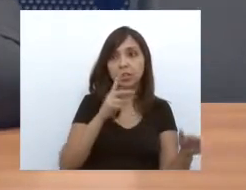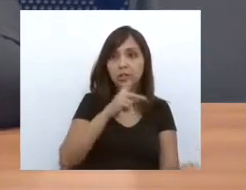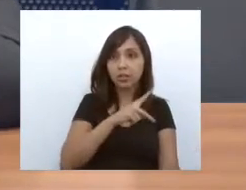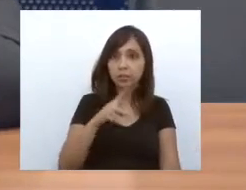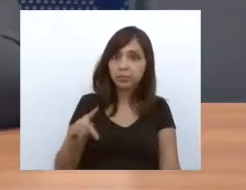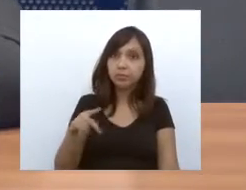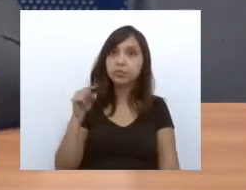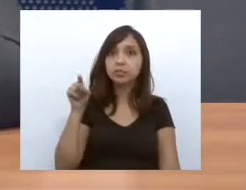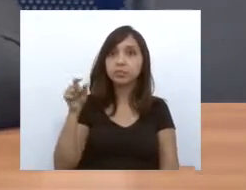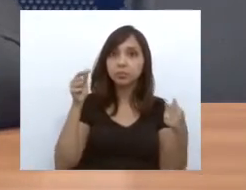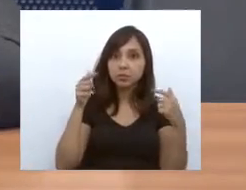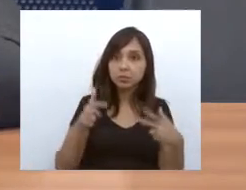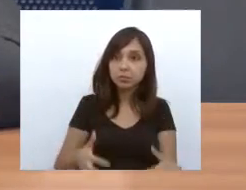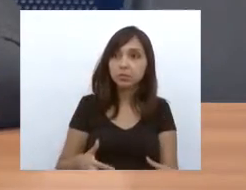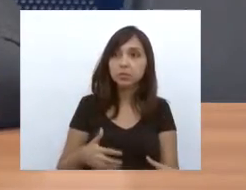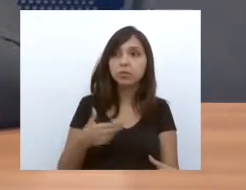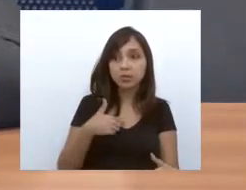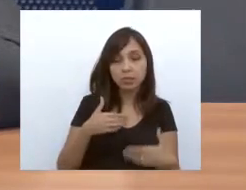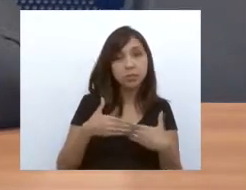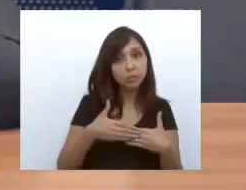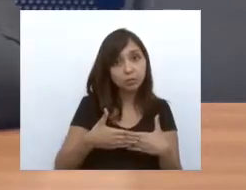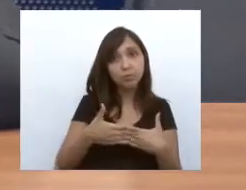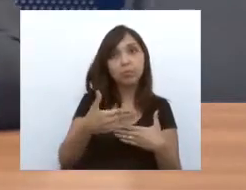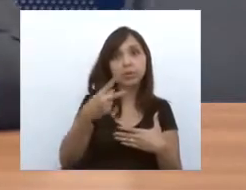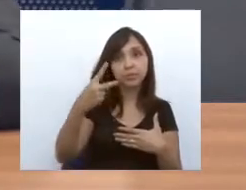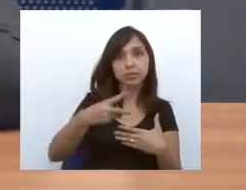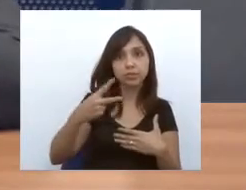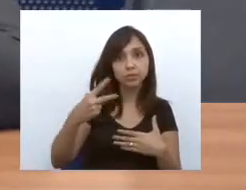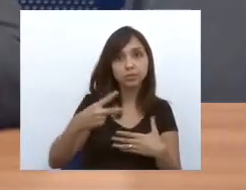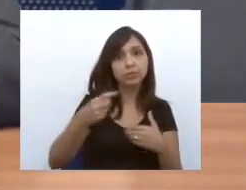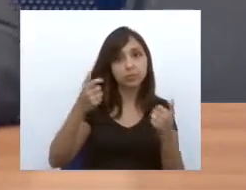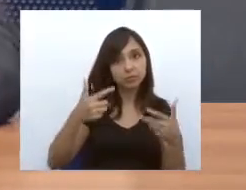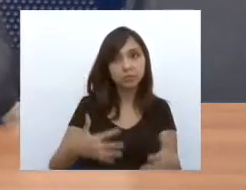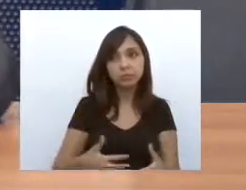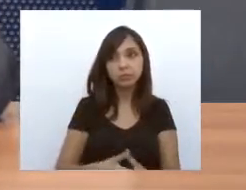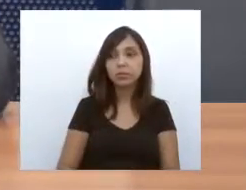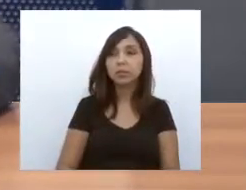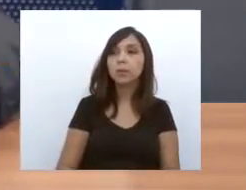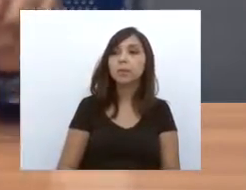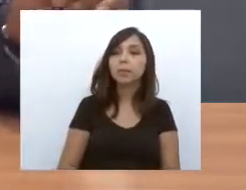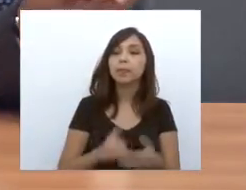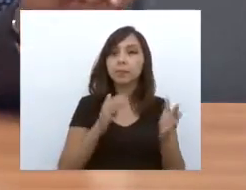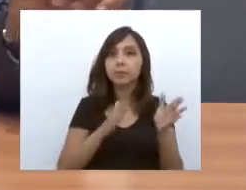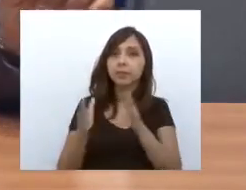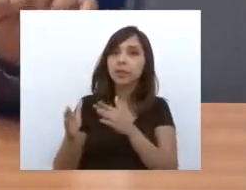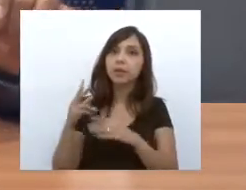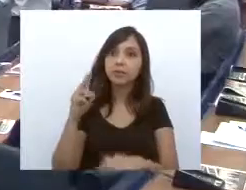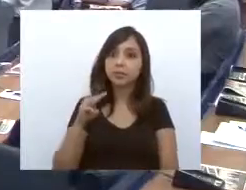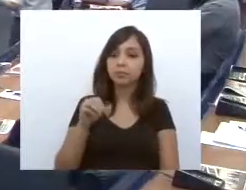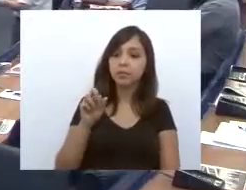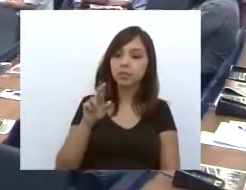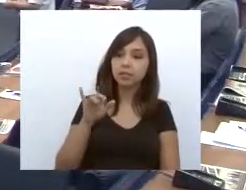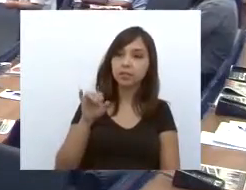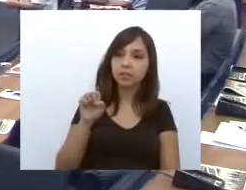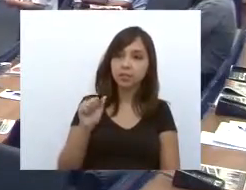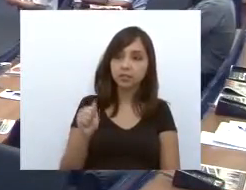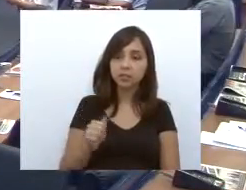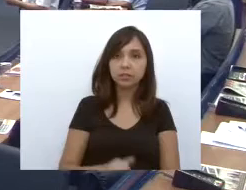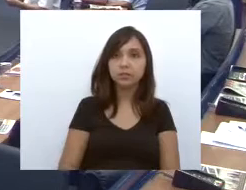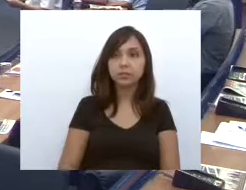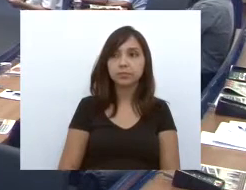Osani falou, eu também deixei 2 minutos a mais para que ela pudesse falar, ok? Pela ordem, vereadora Marisa de Sá. Senhor